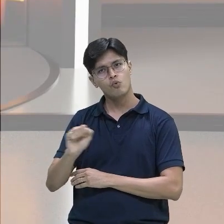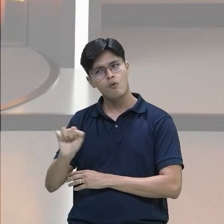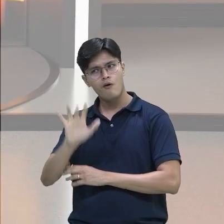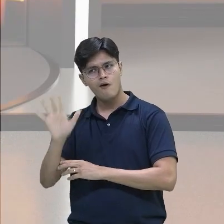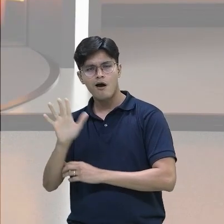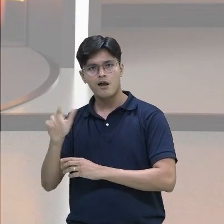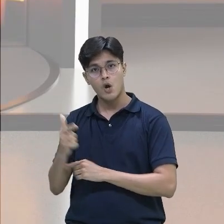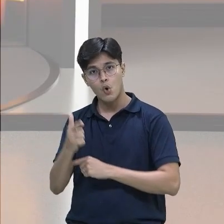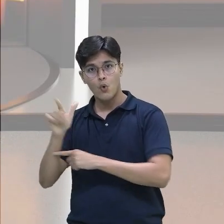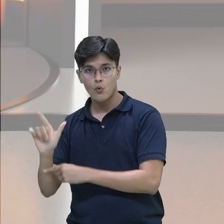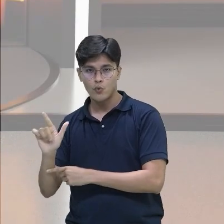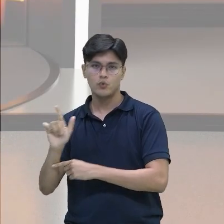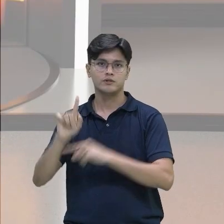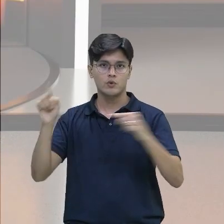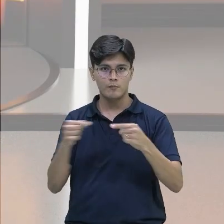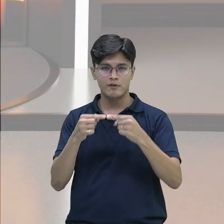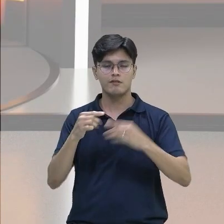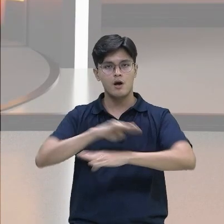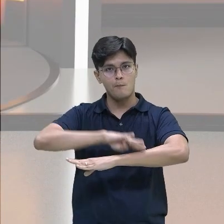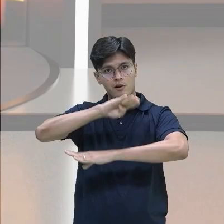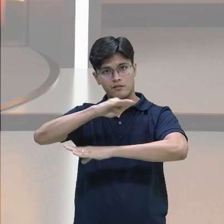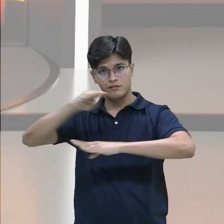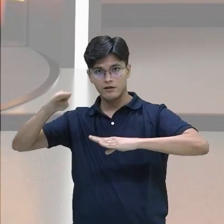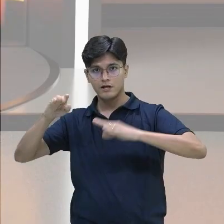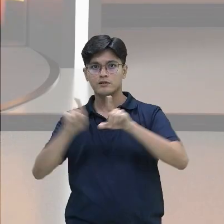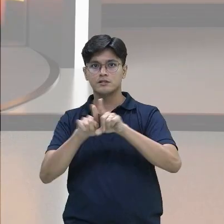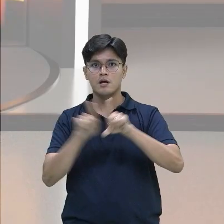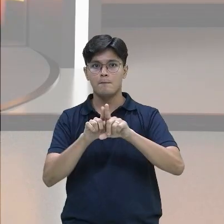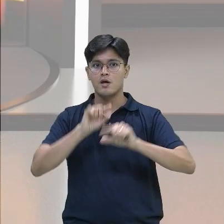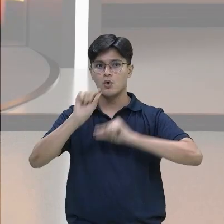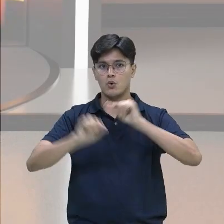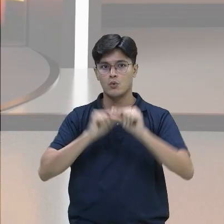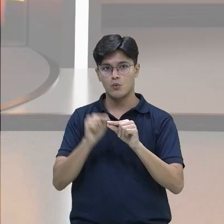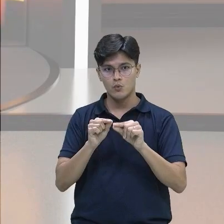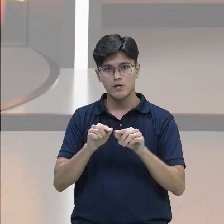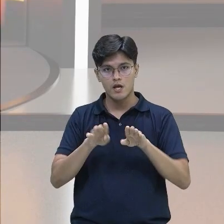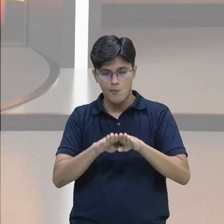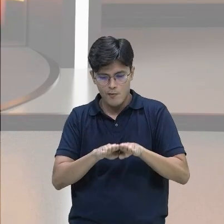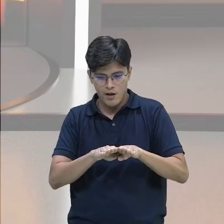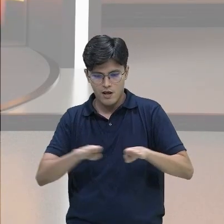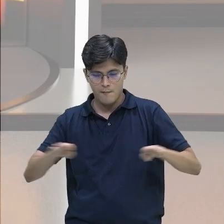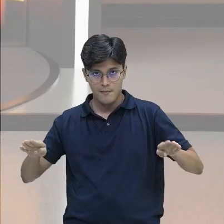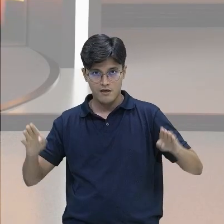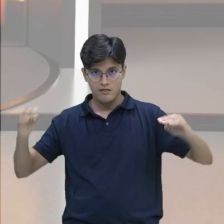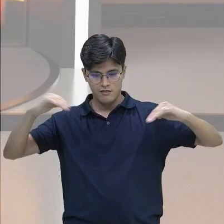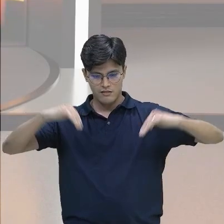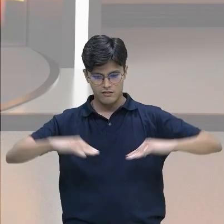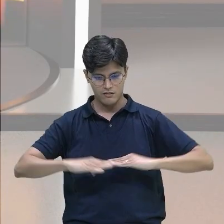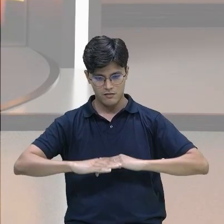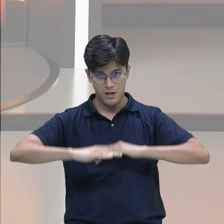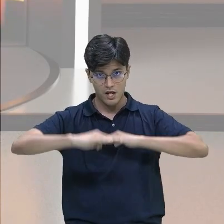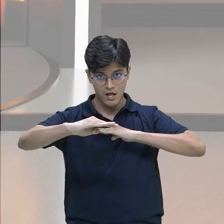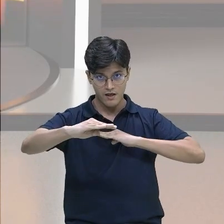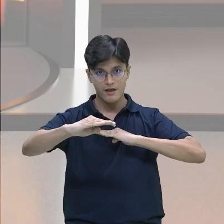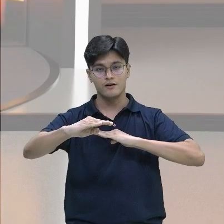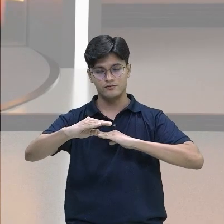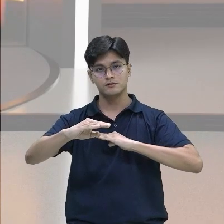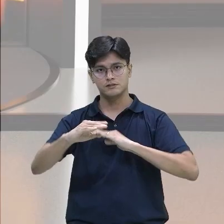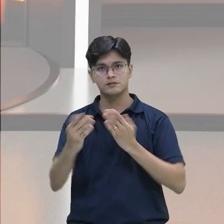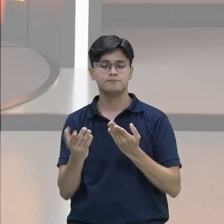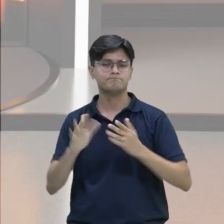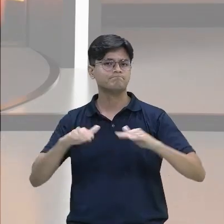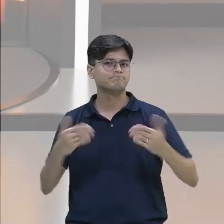pega também essa parte ali onde, né, ocorre ali com o passar dos milhares de anos, porque lembrando, né,